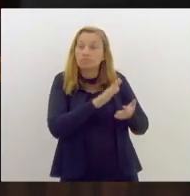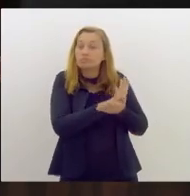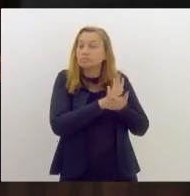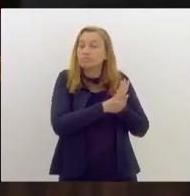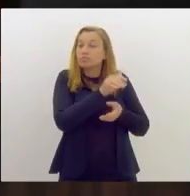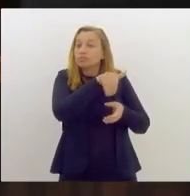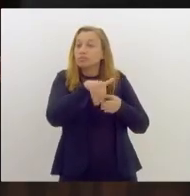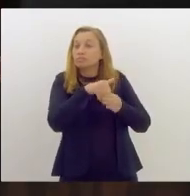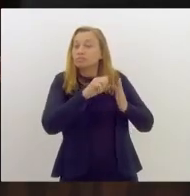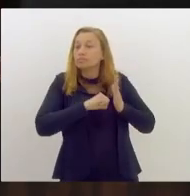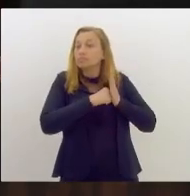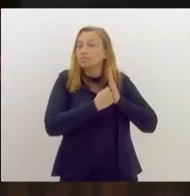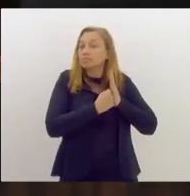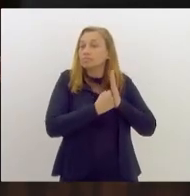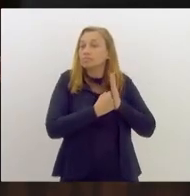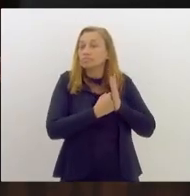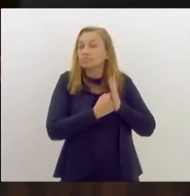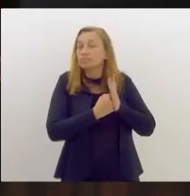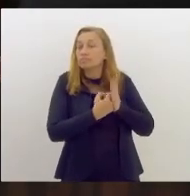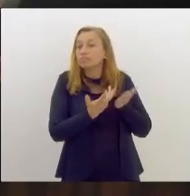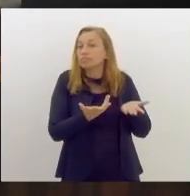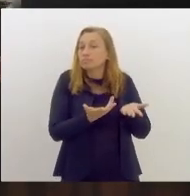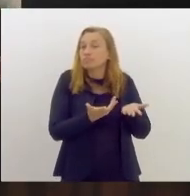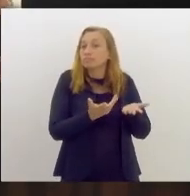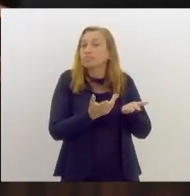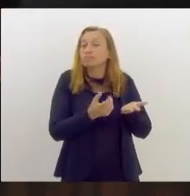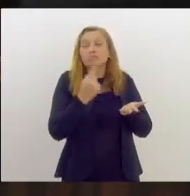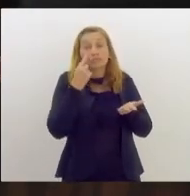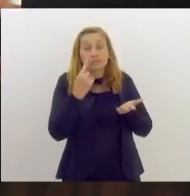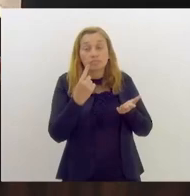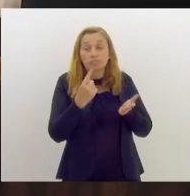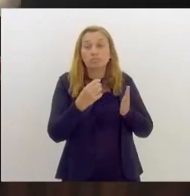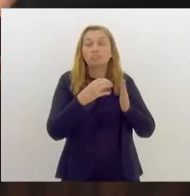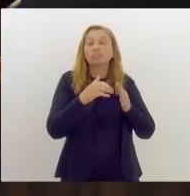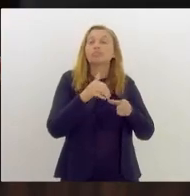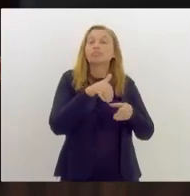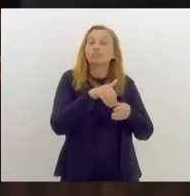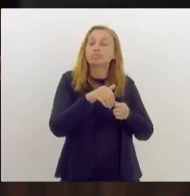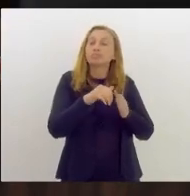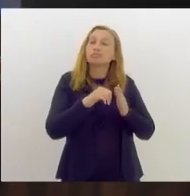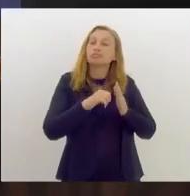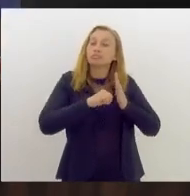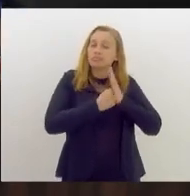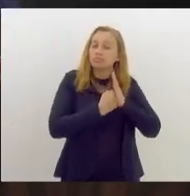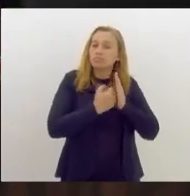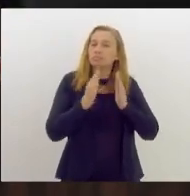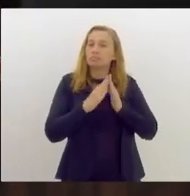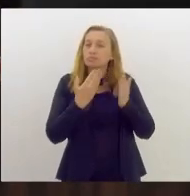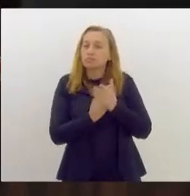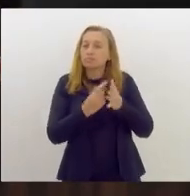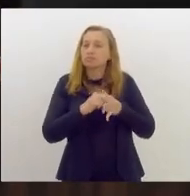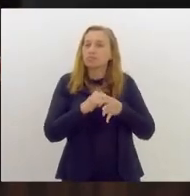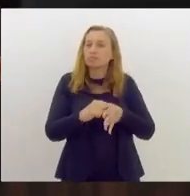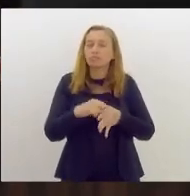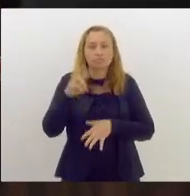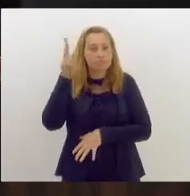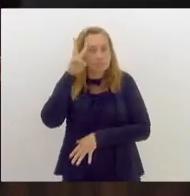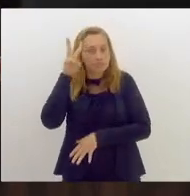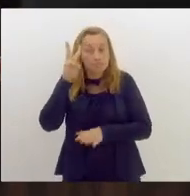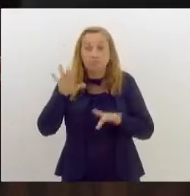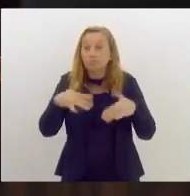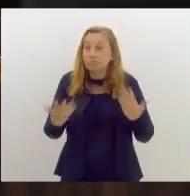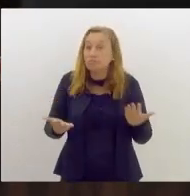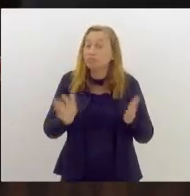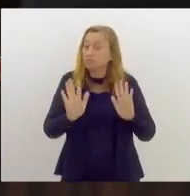vento exatamente que não ia votar que ele ia trazer os ventos para um colégio de líder na terça-feira então